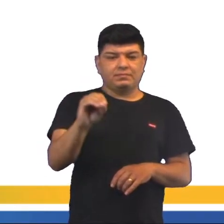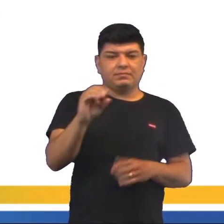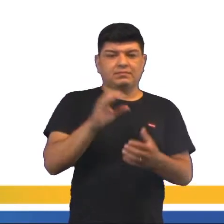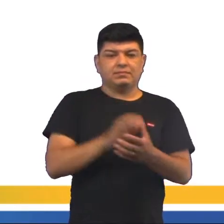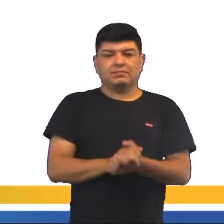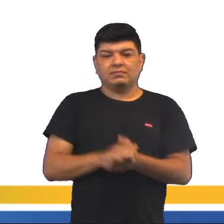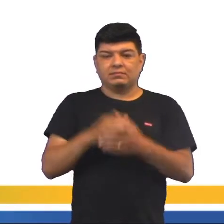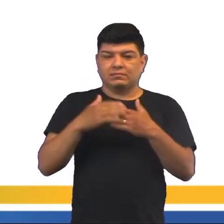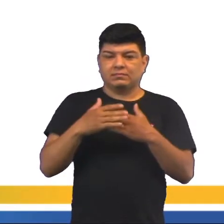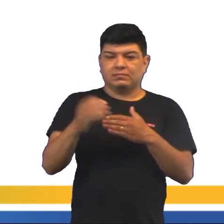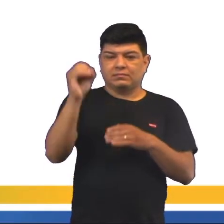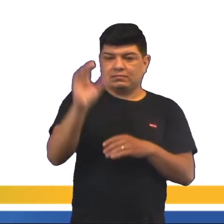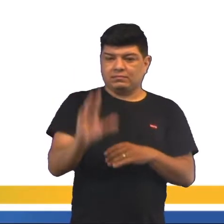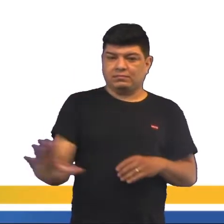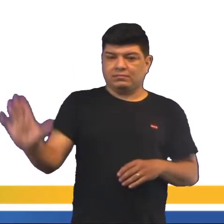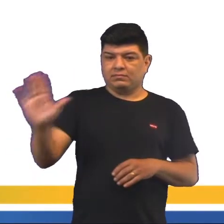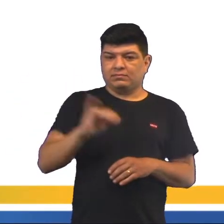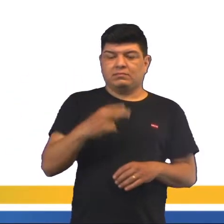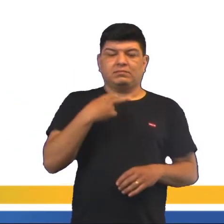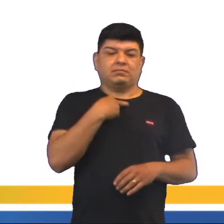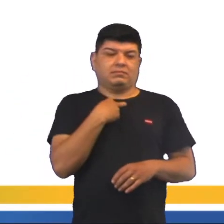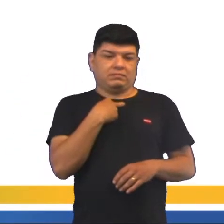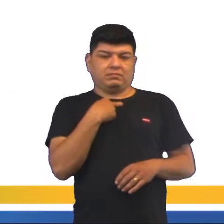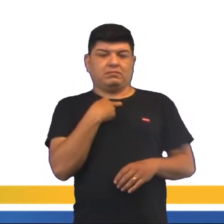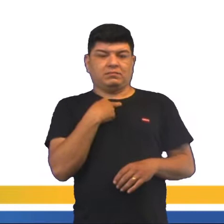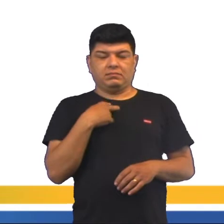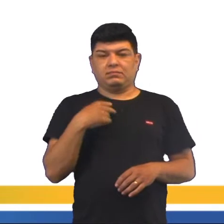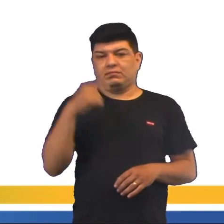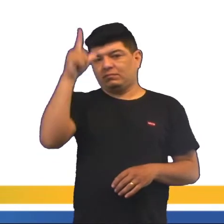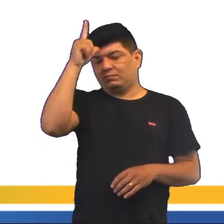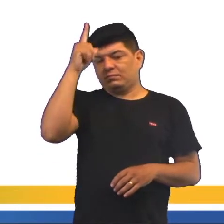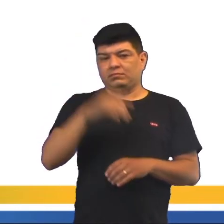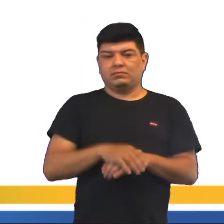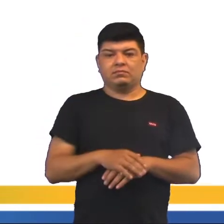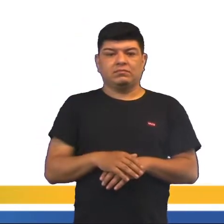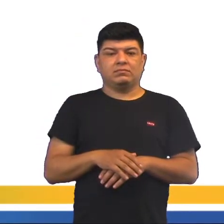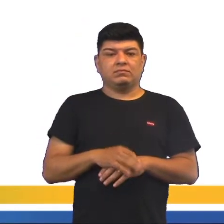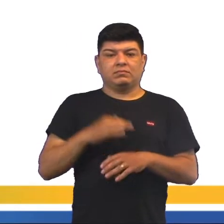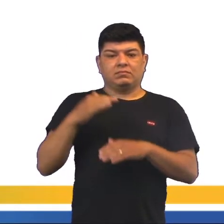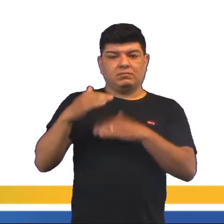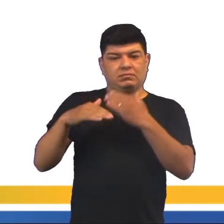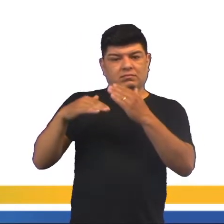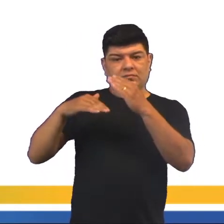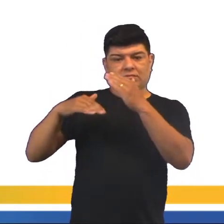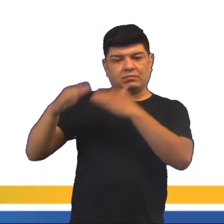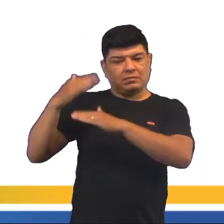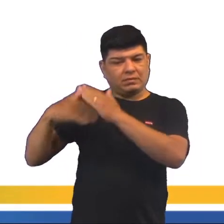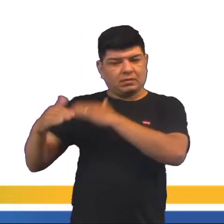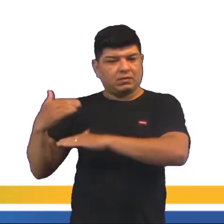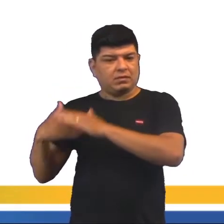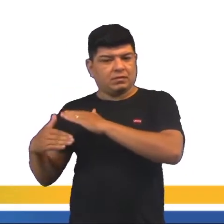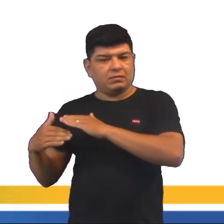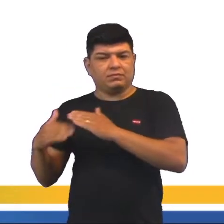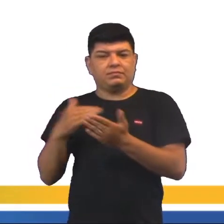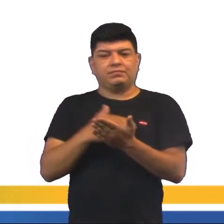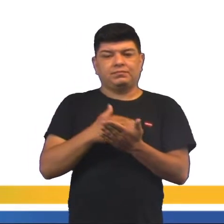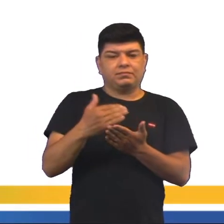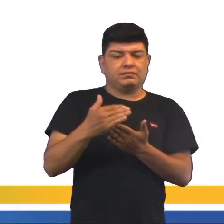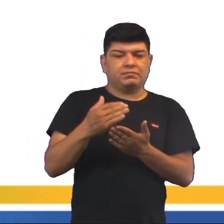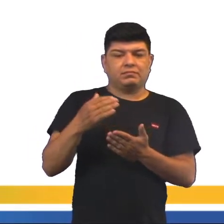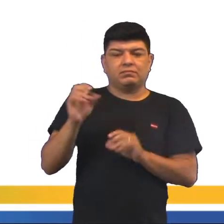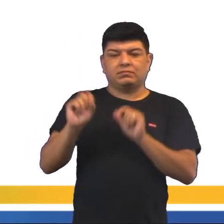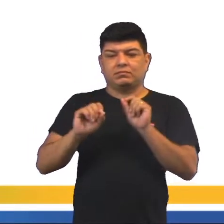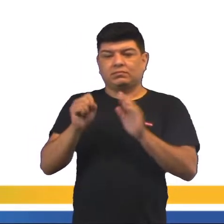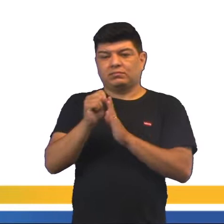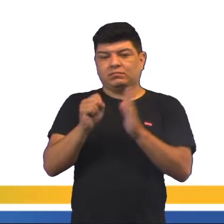Érulo. A parte ocidental do império foi ocupada pelos germânicos. O processo de declínio do Império Romano do Ocidente começou em meados